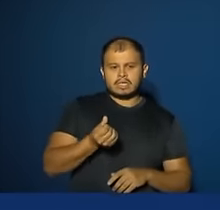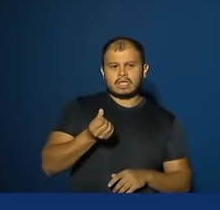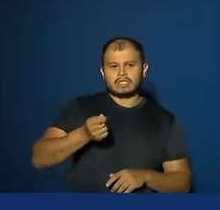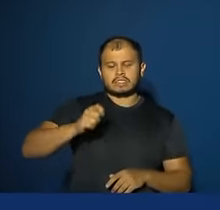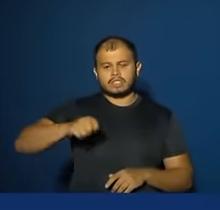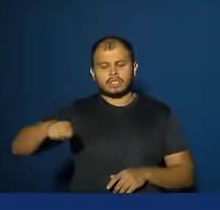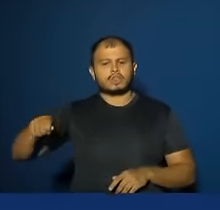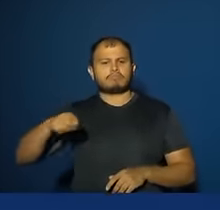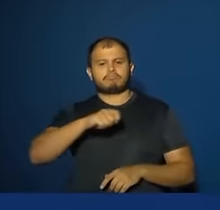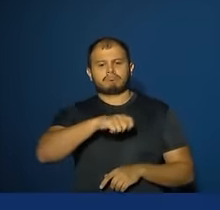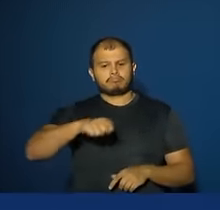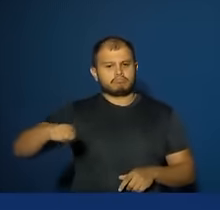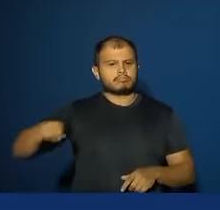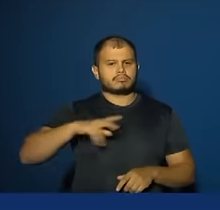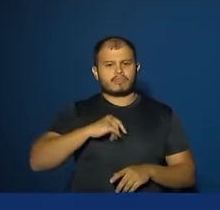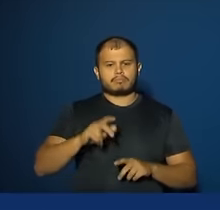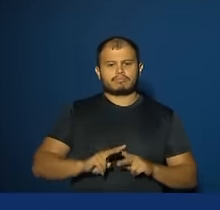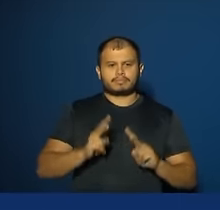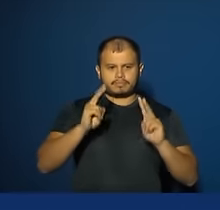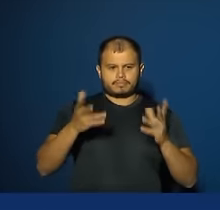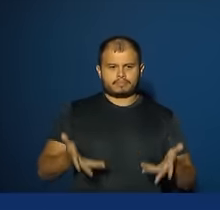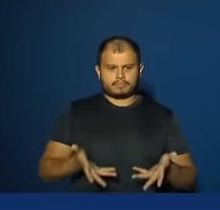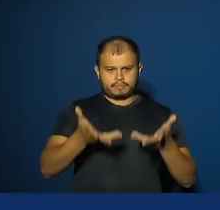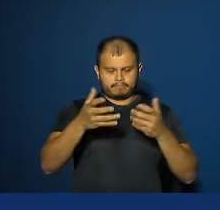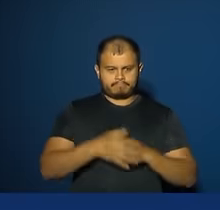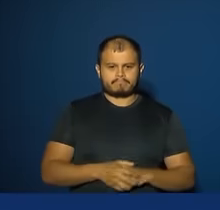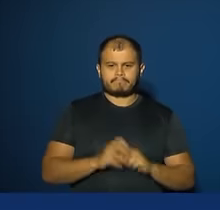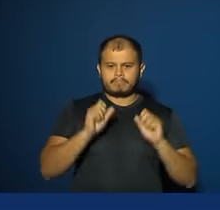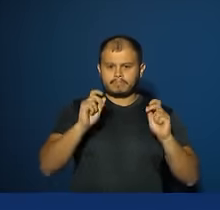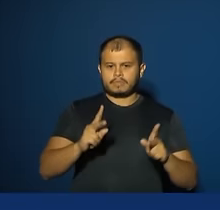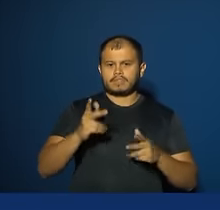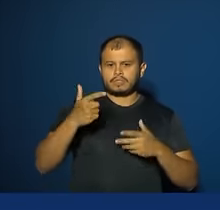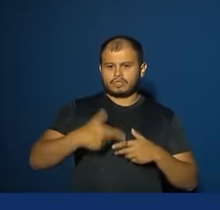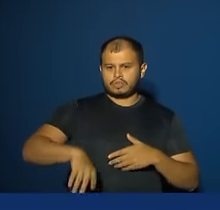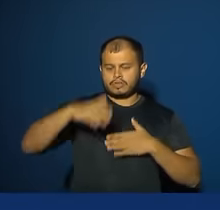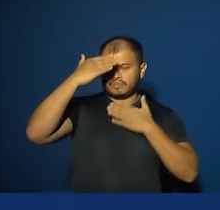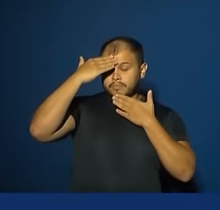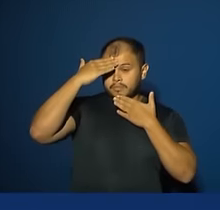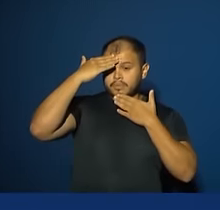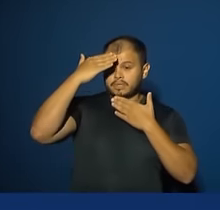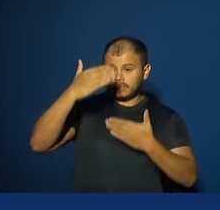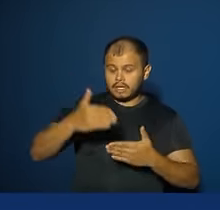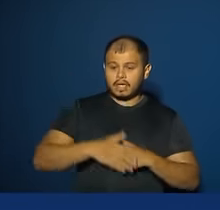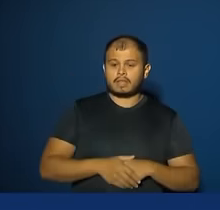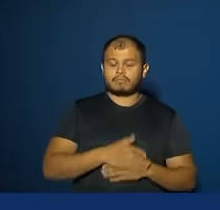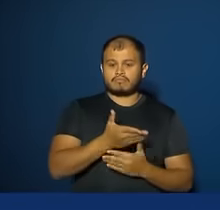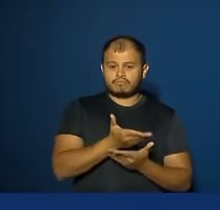meses mais clara essa geração de valor. Tá certo. Gente, mais uma vez, obrigada